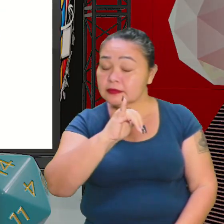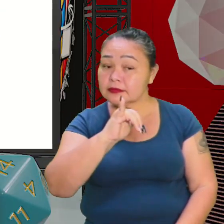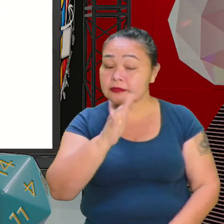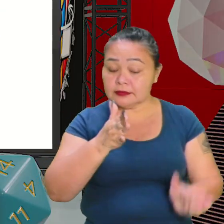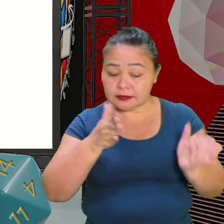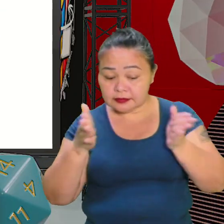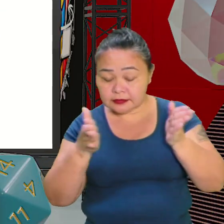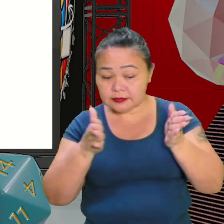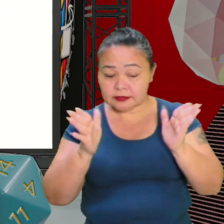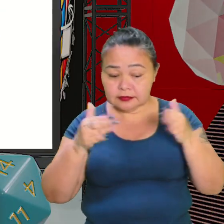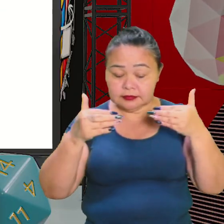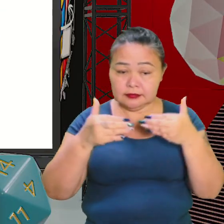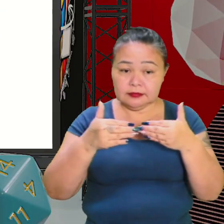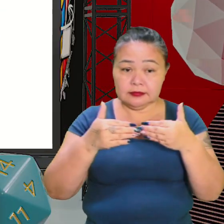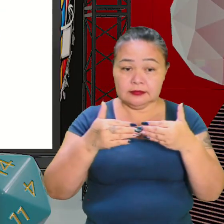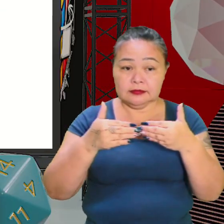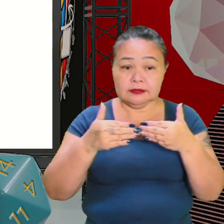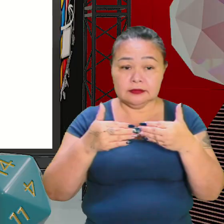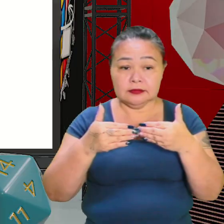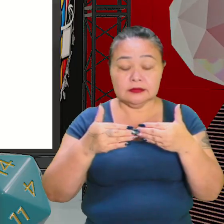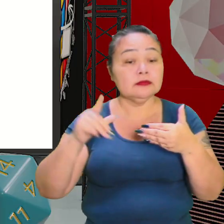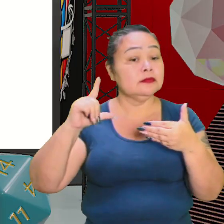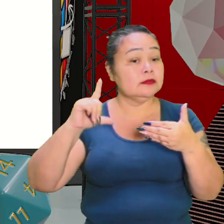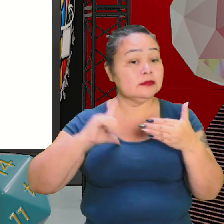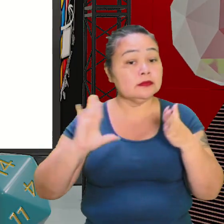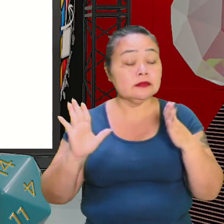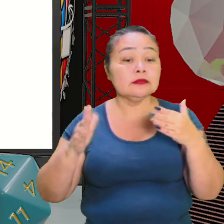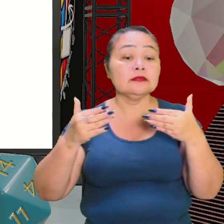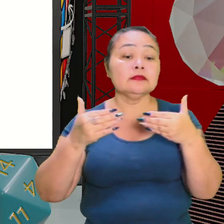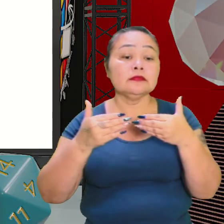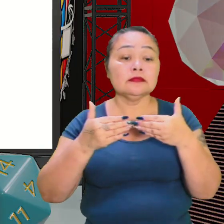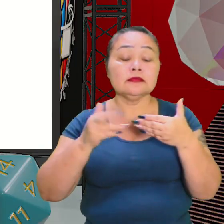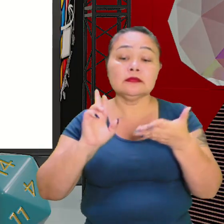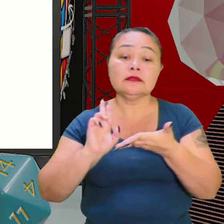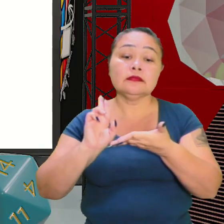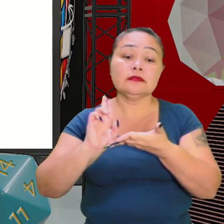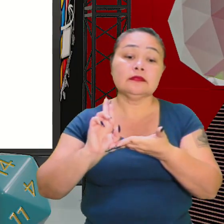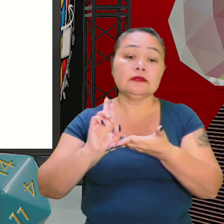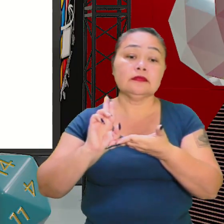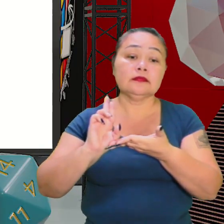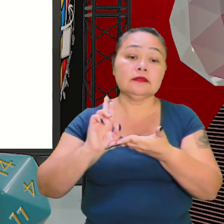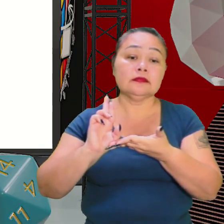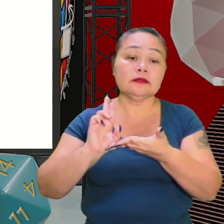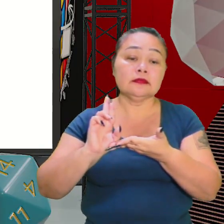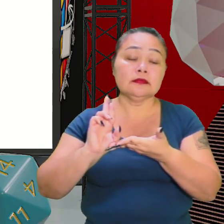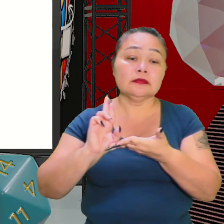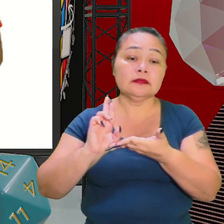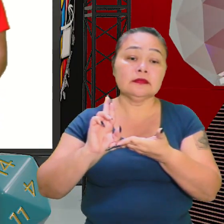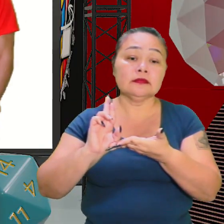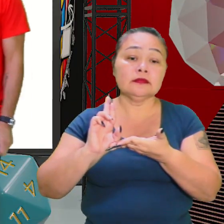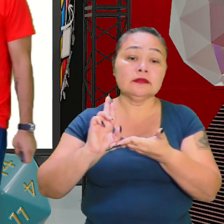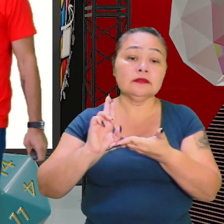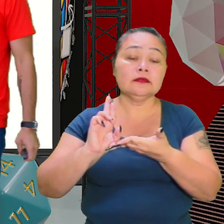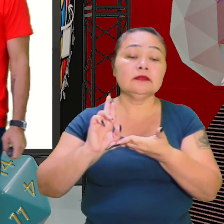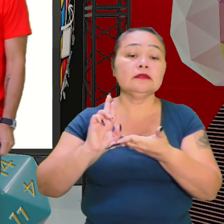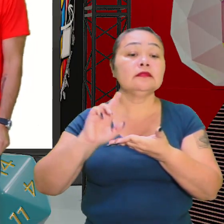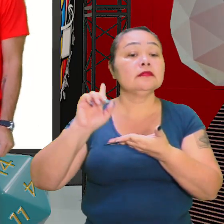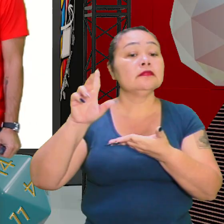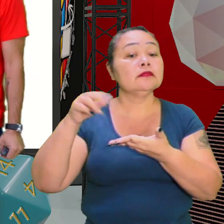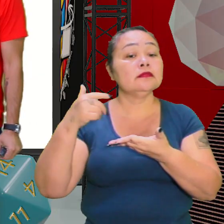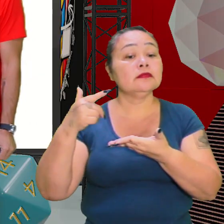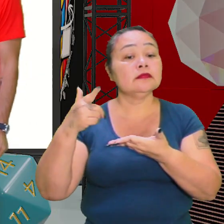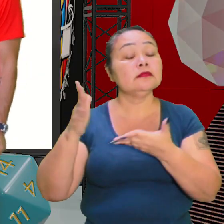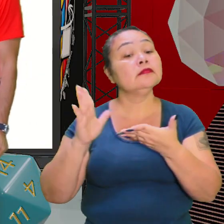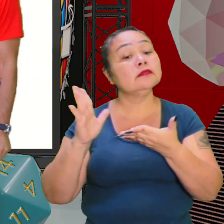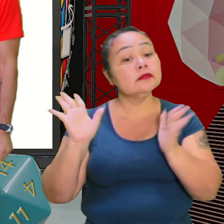de intervalo fechado é que quando tiver fechado, a representação está aqui, ó. A representação está aqui